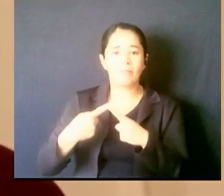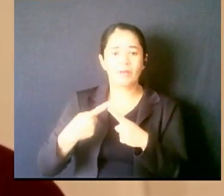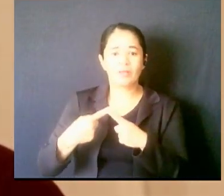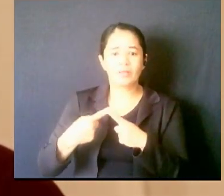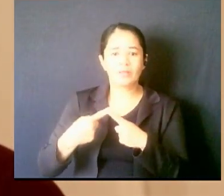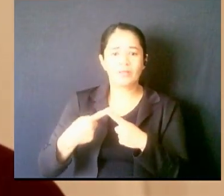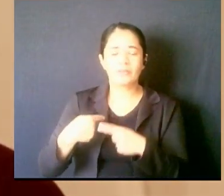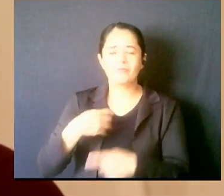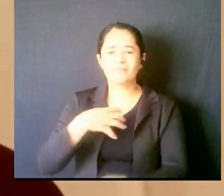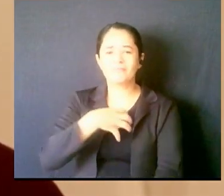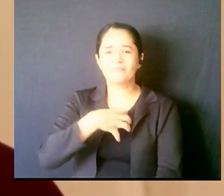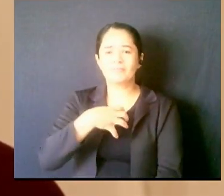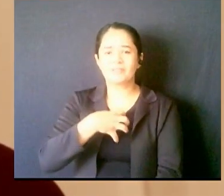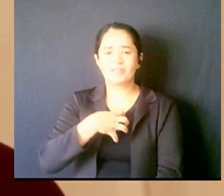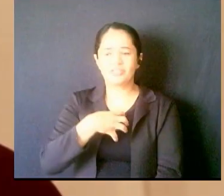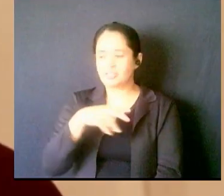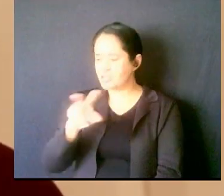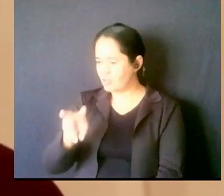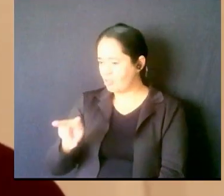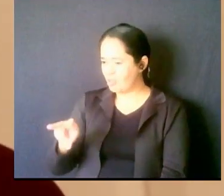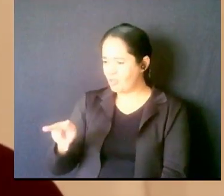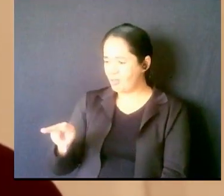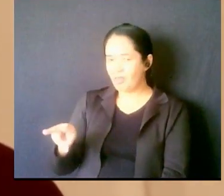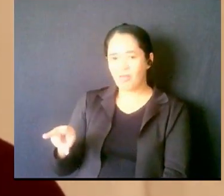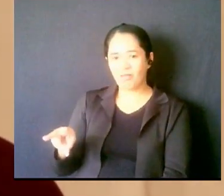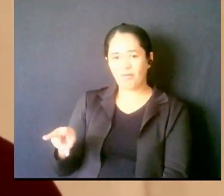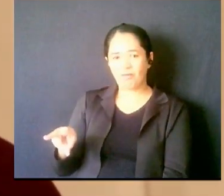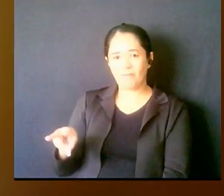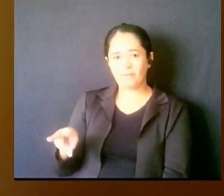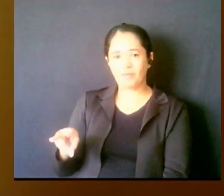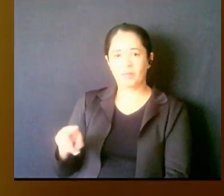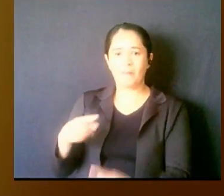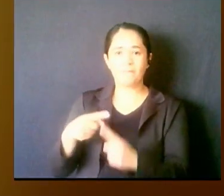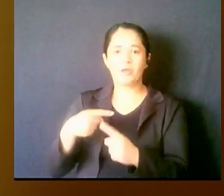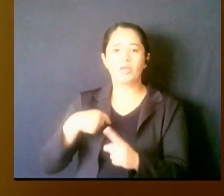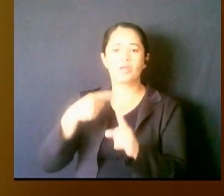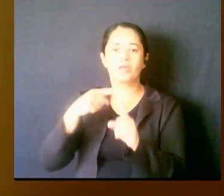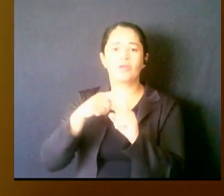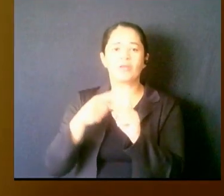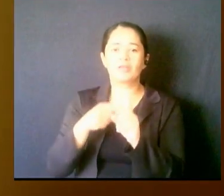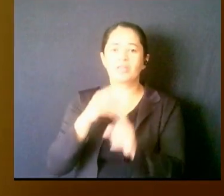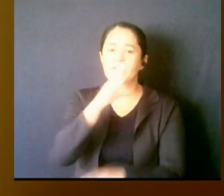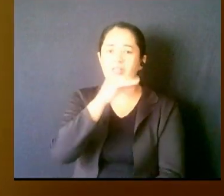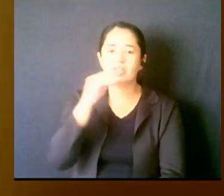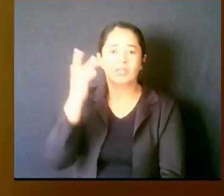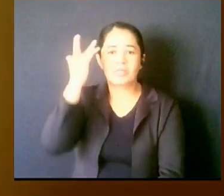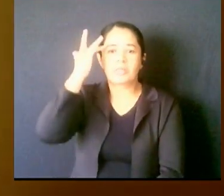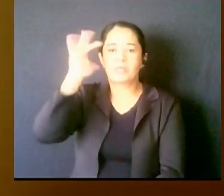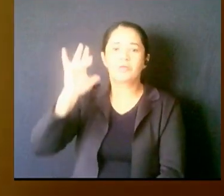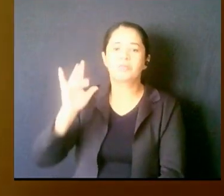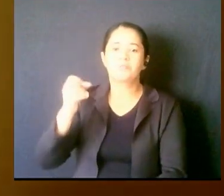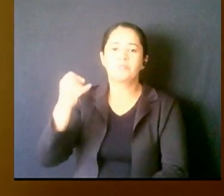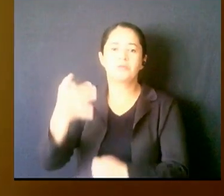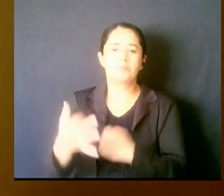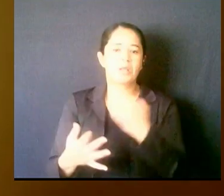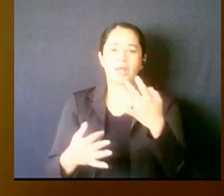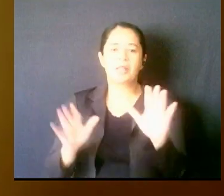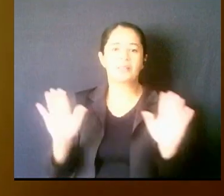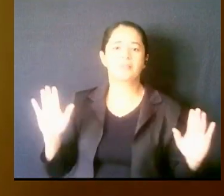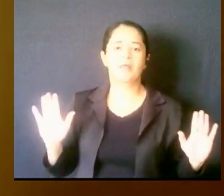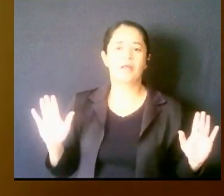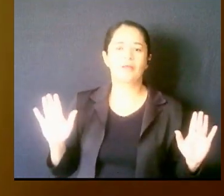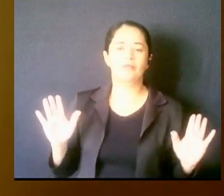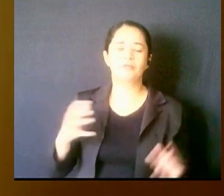como uma adolescente que, por ter engravidado na adolescência, não sabia do que estava falando, não sabia do que estava sentindo, não sabia